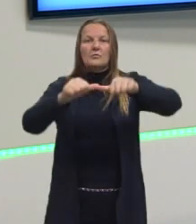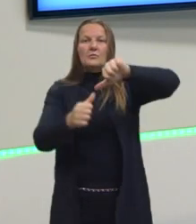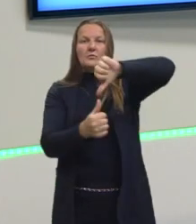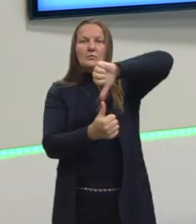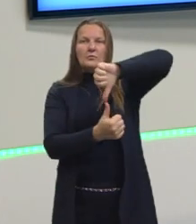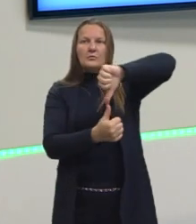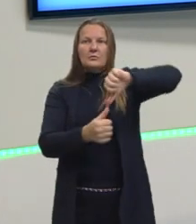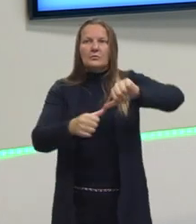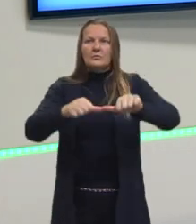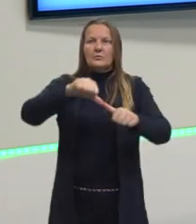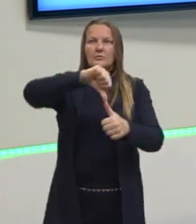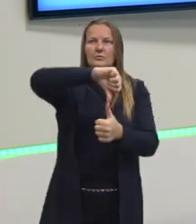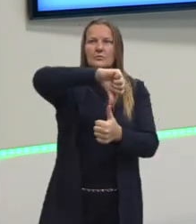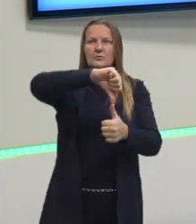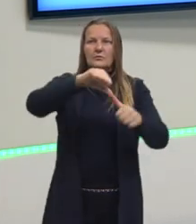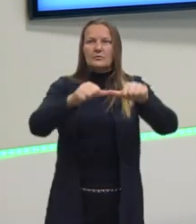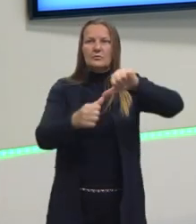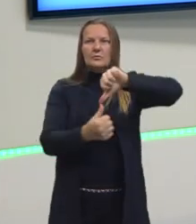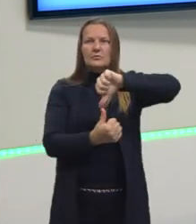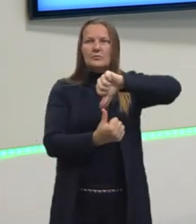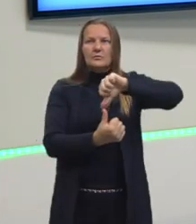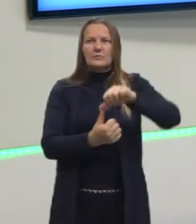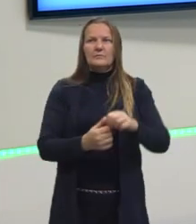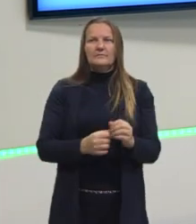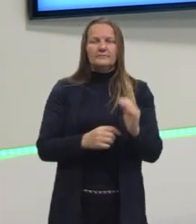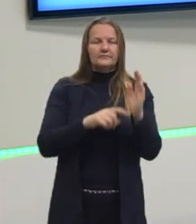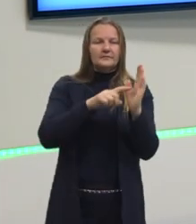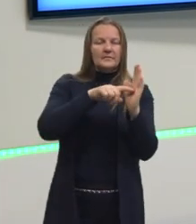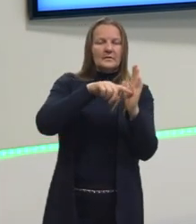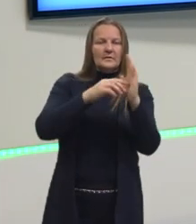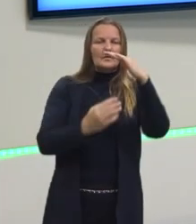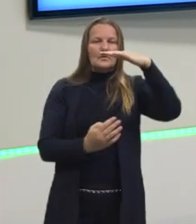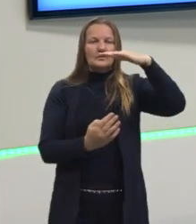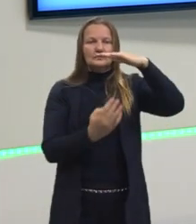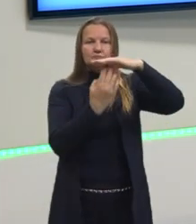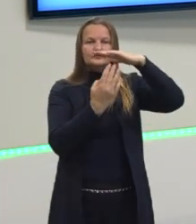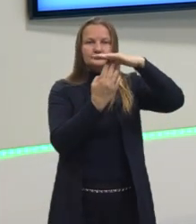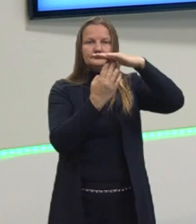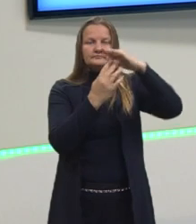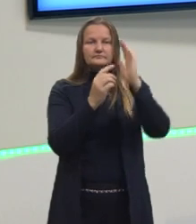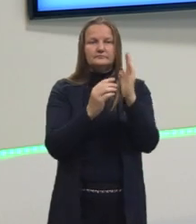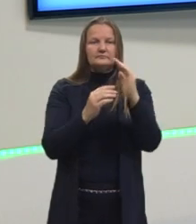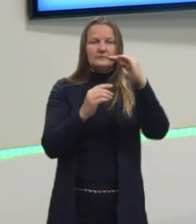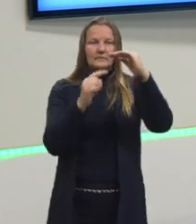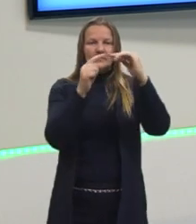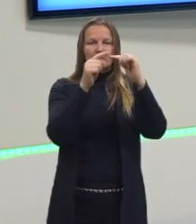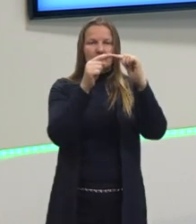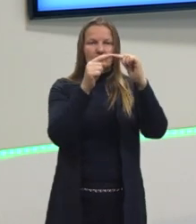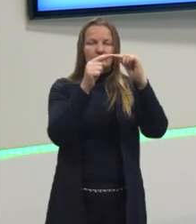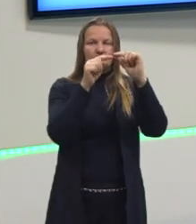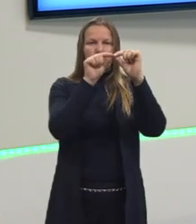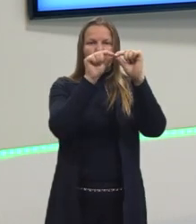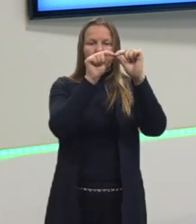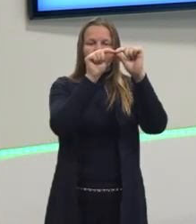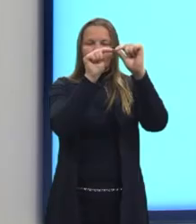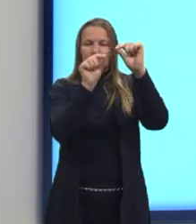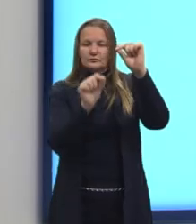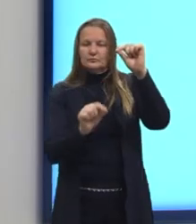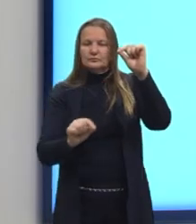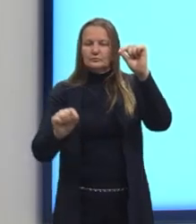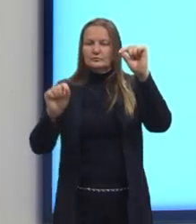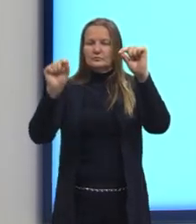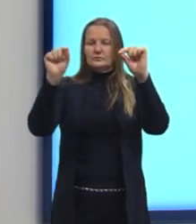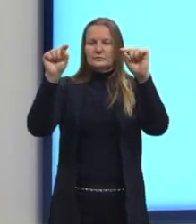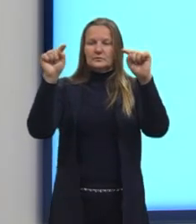né Quer dizer então que dá fazendo esse movimento eu completei o que uma volta no círculo e cheguei ao ponto inicial Tá